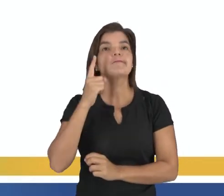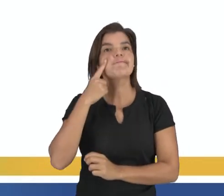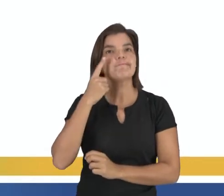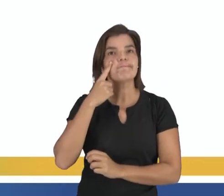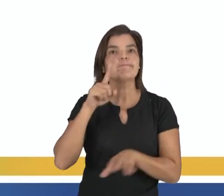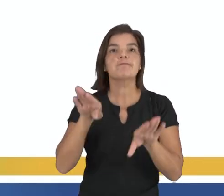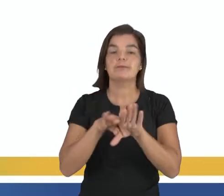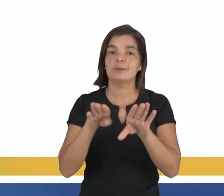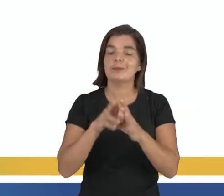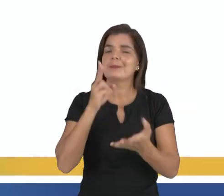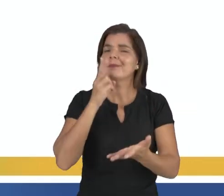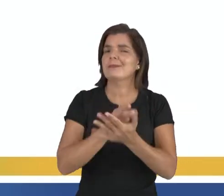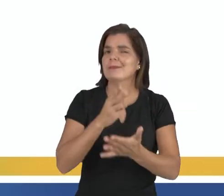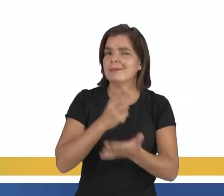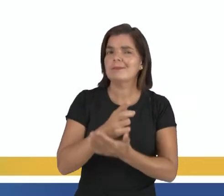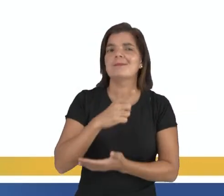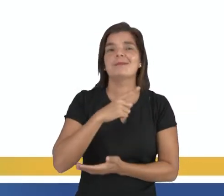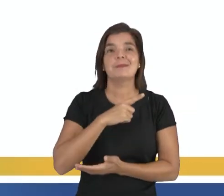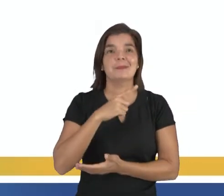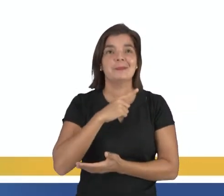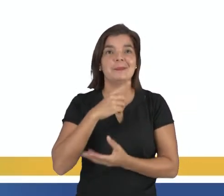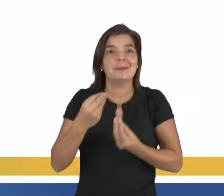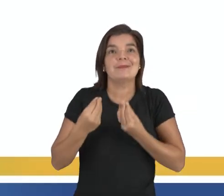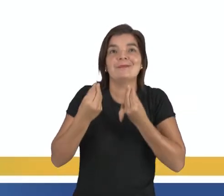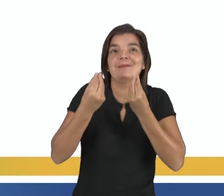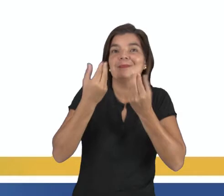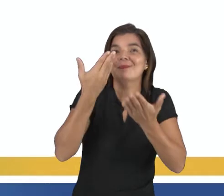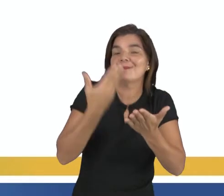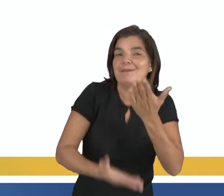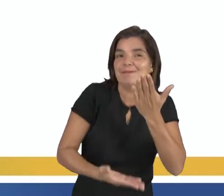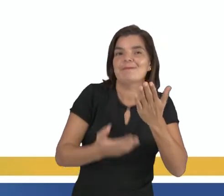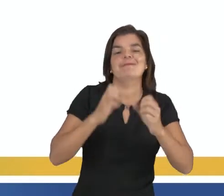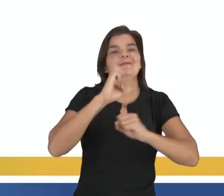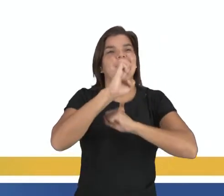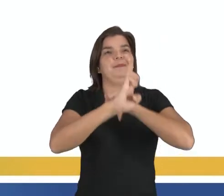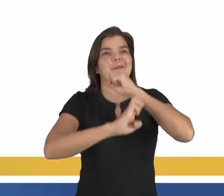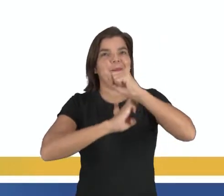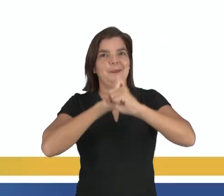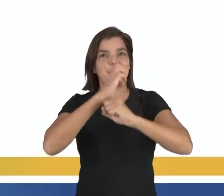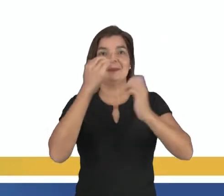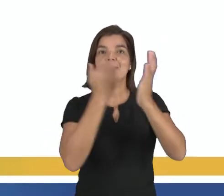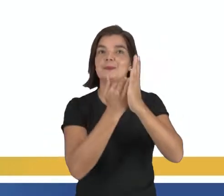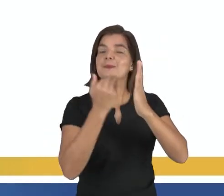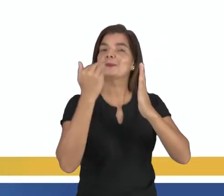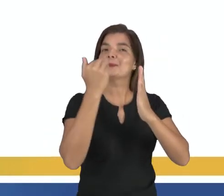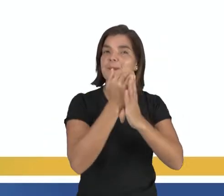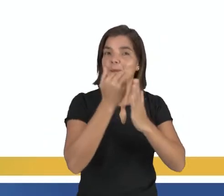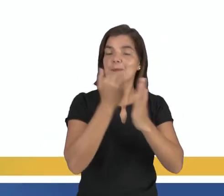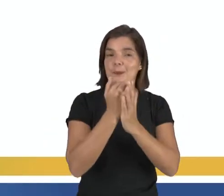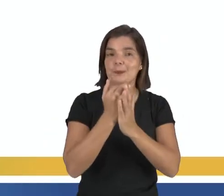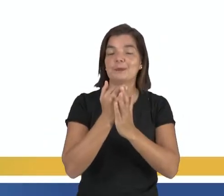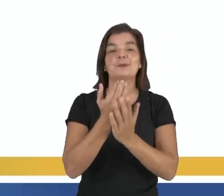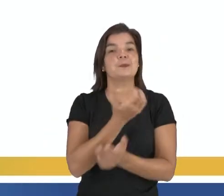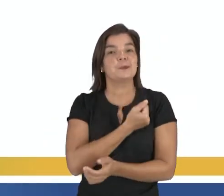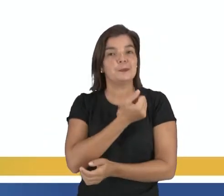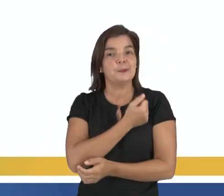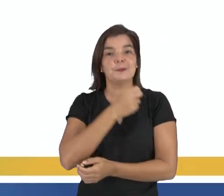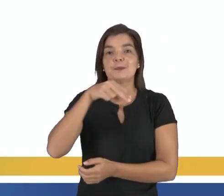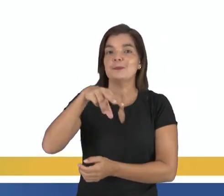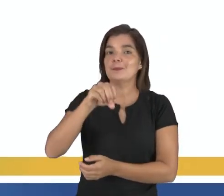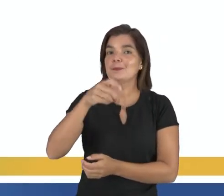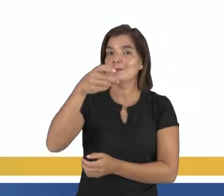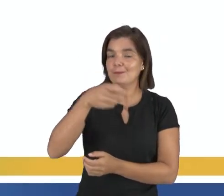aquele que sofre sempre oxidação, provoca redução e aumenta o seu número de NOx. É o que